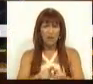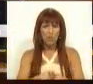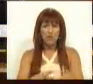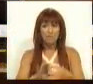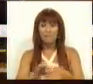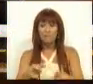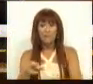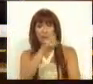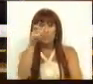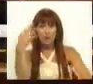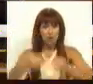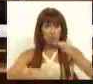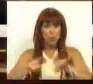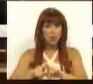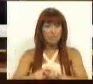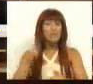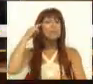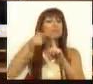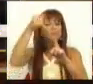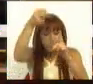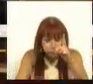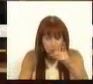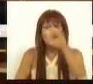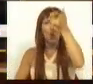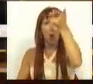jurídica e as finalidades